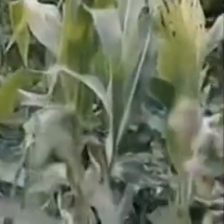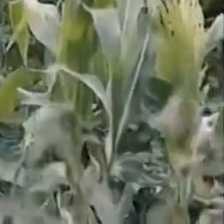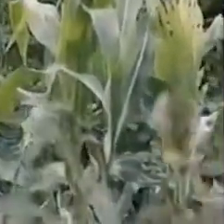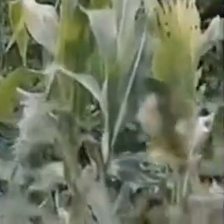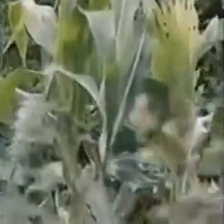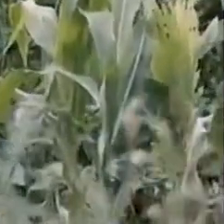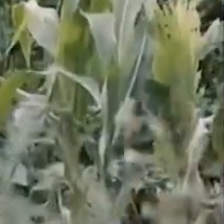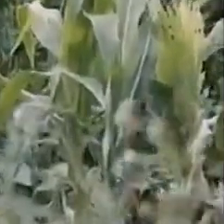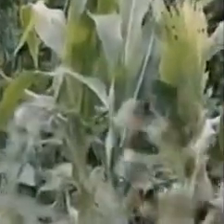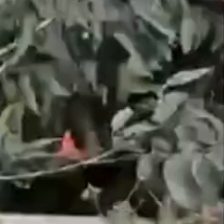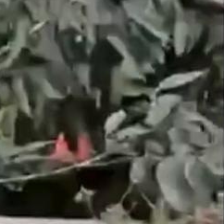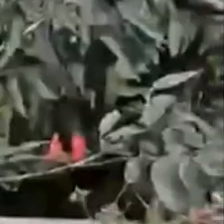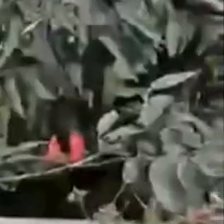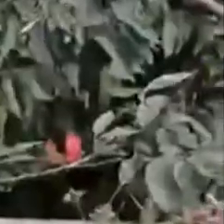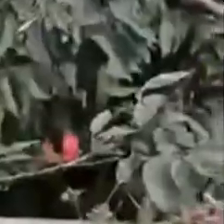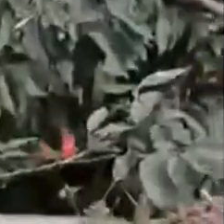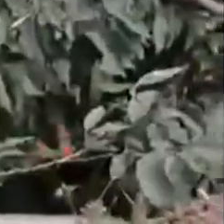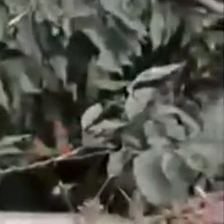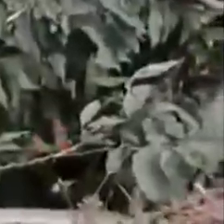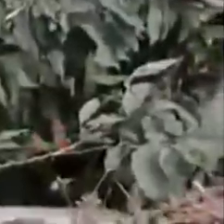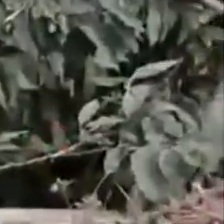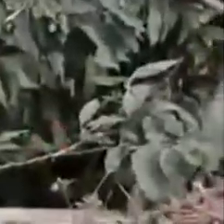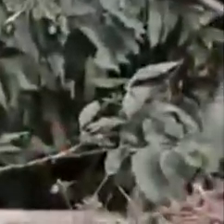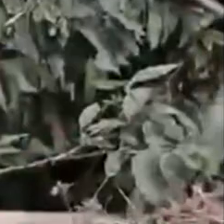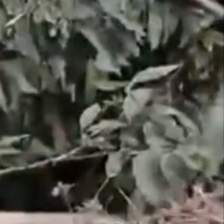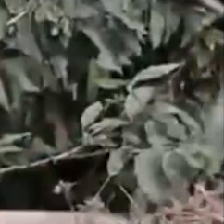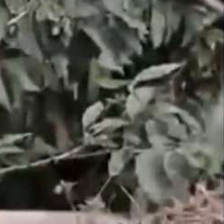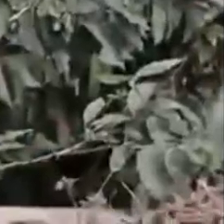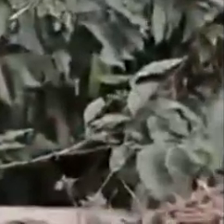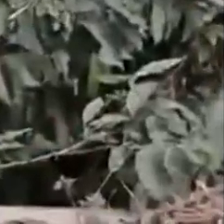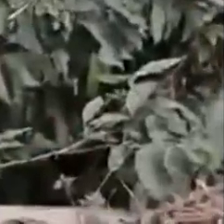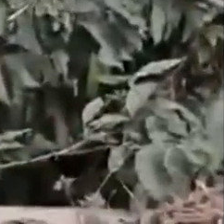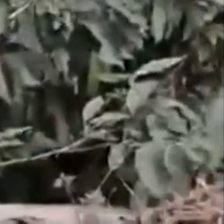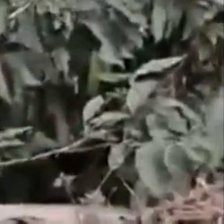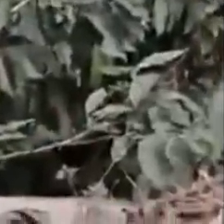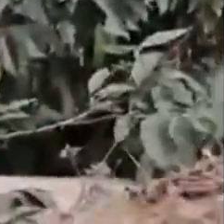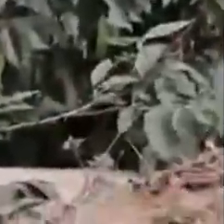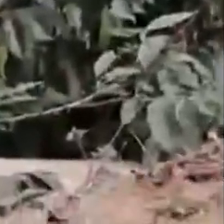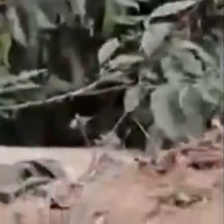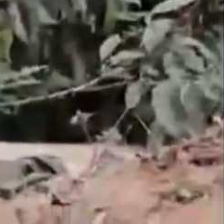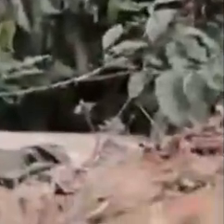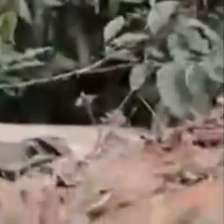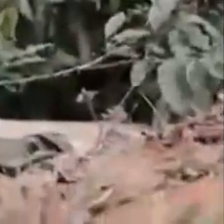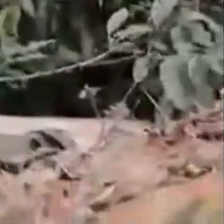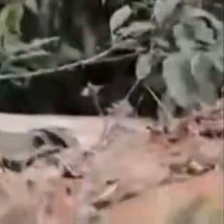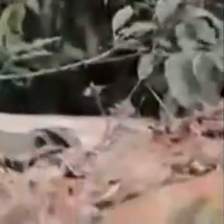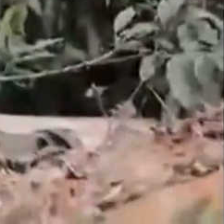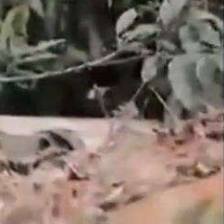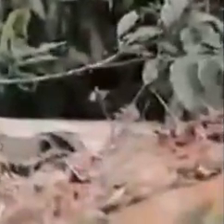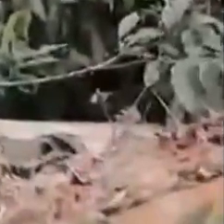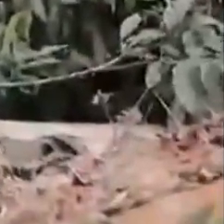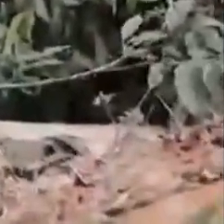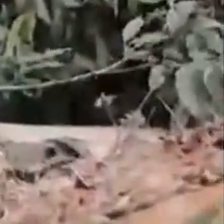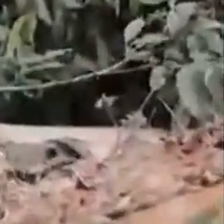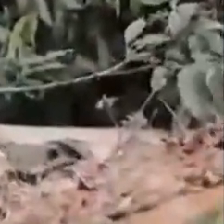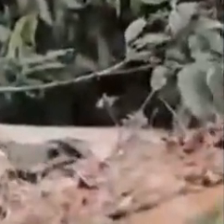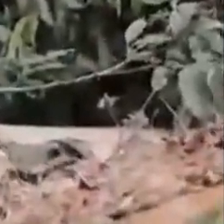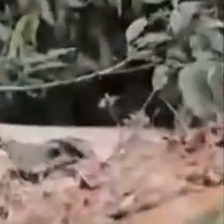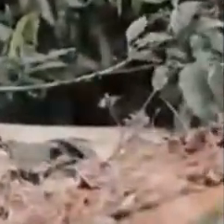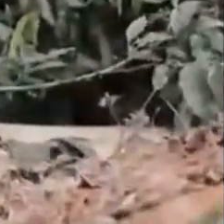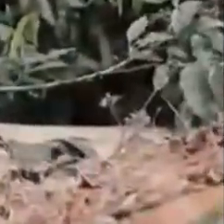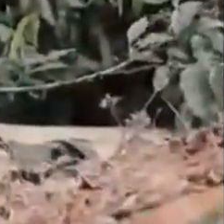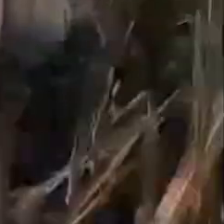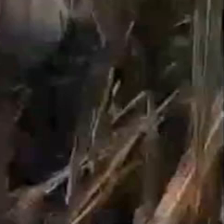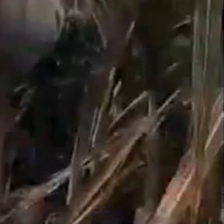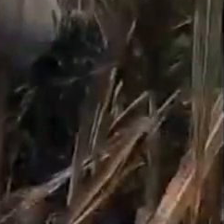veredinha para que a juventude entenda que se ela continuar ah se ela querer continuar na sua comunidade ou na sua roça